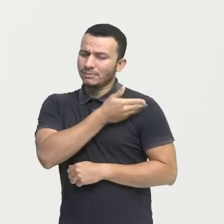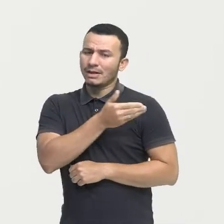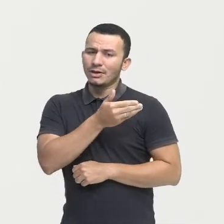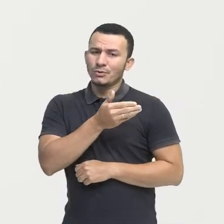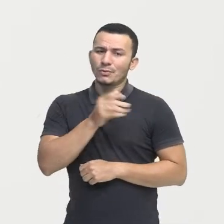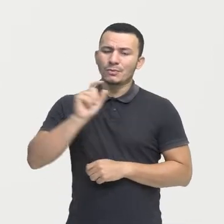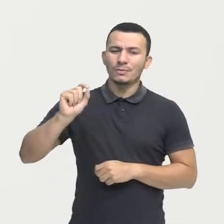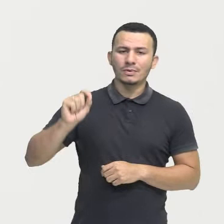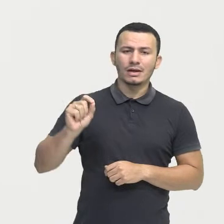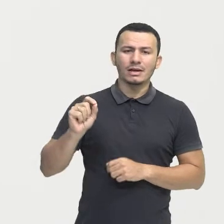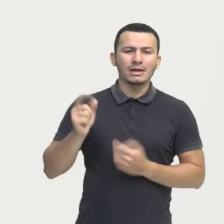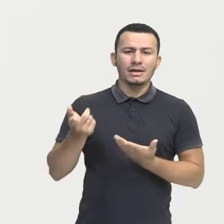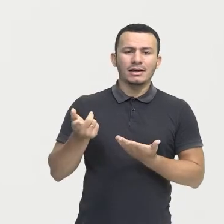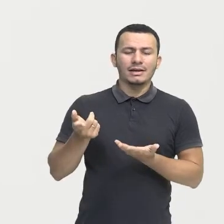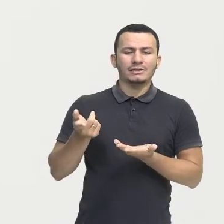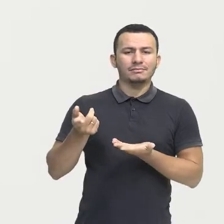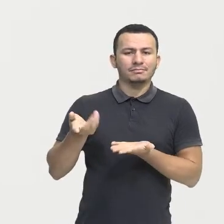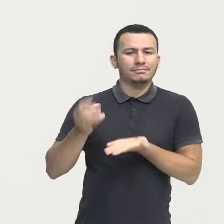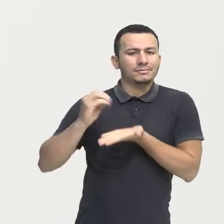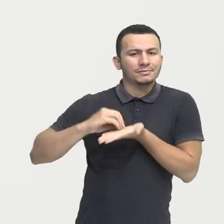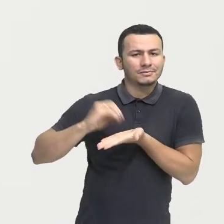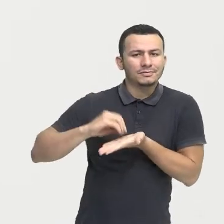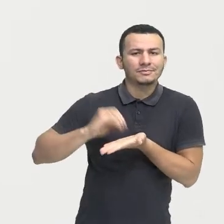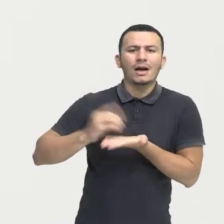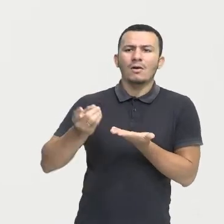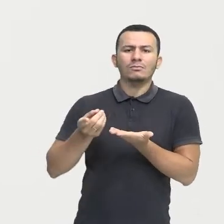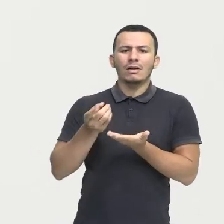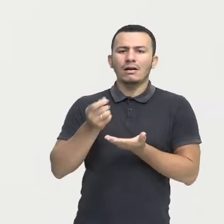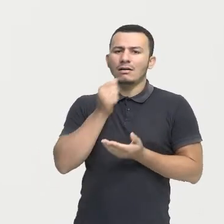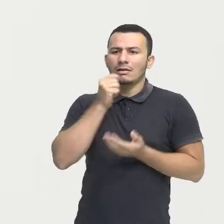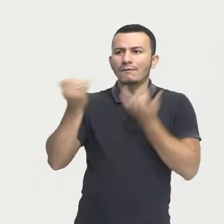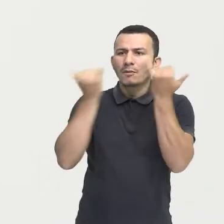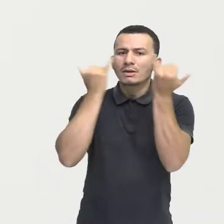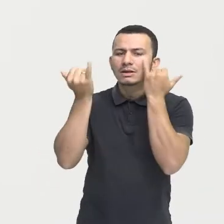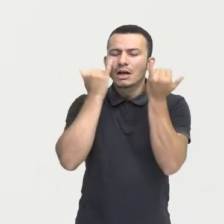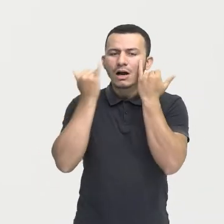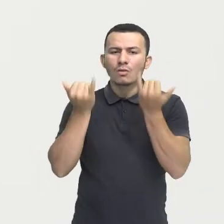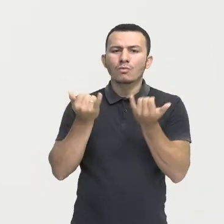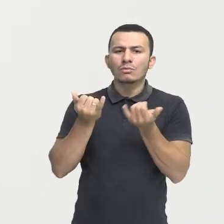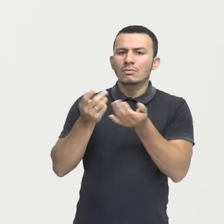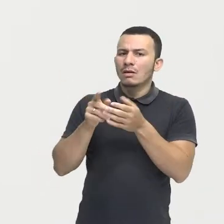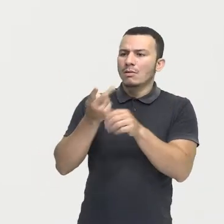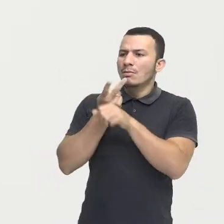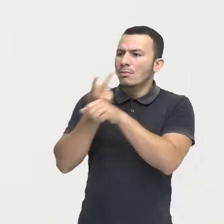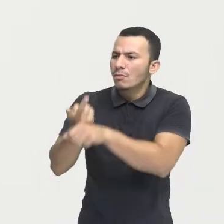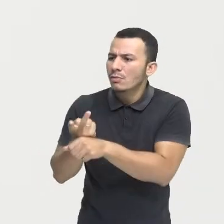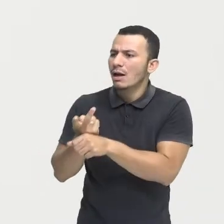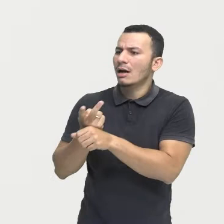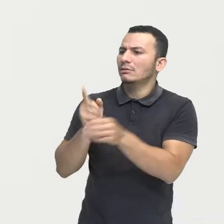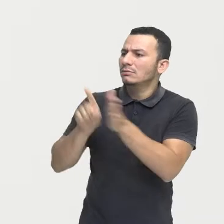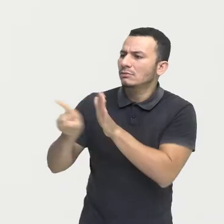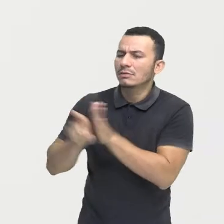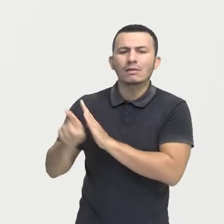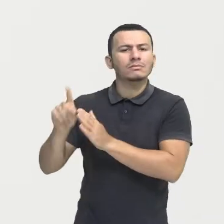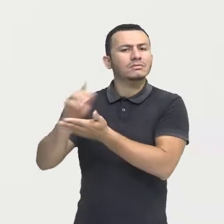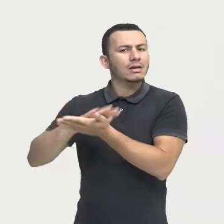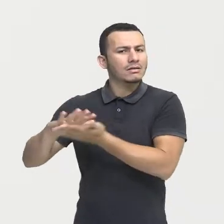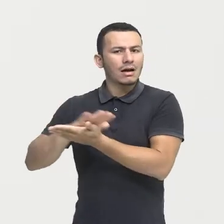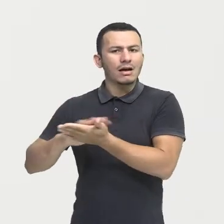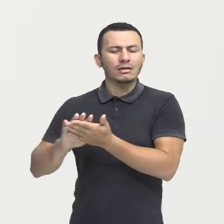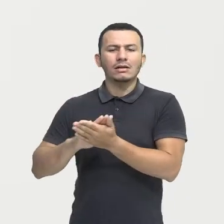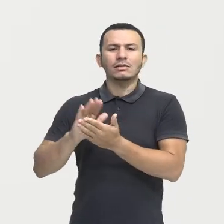de que ele não está, ele está antecipando um conceito, né? Ele nem procura saber o que é. Ele procura uma